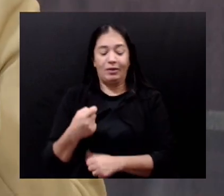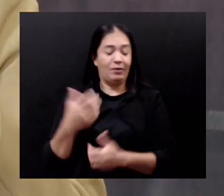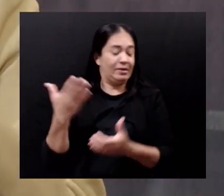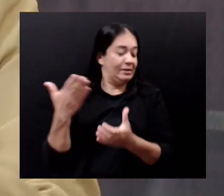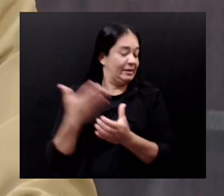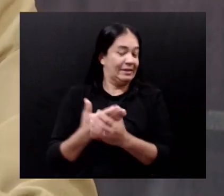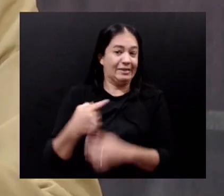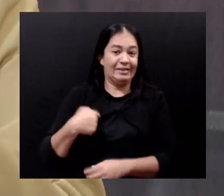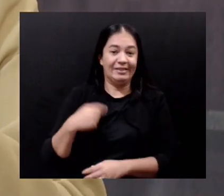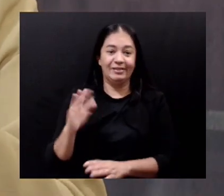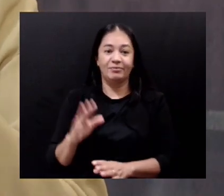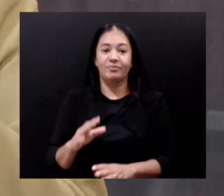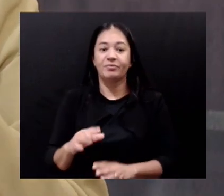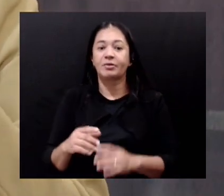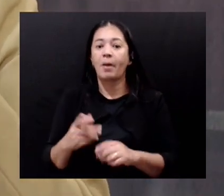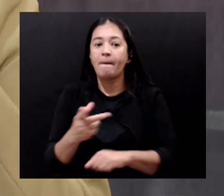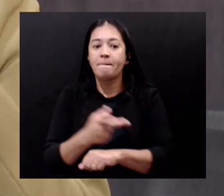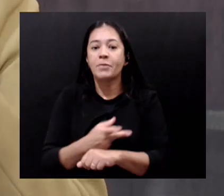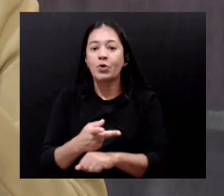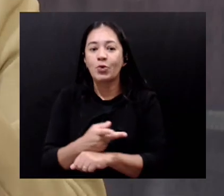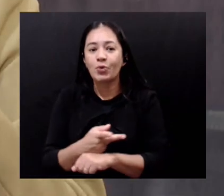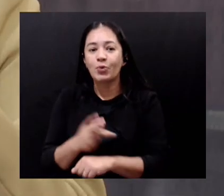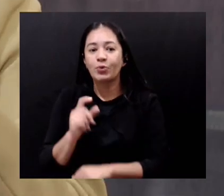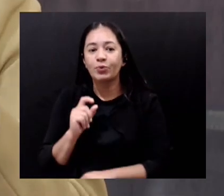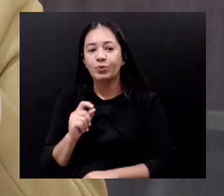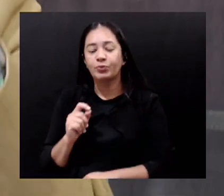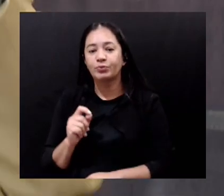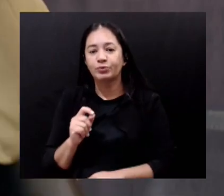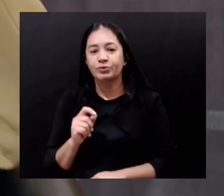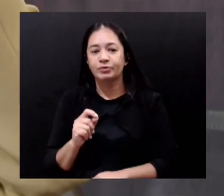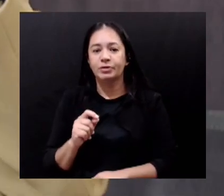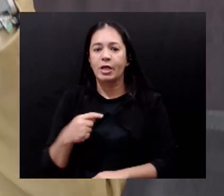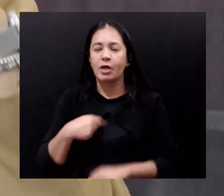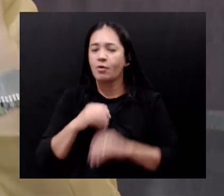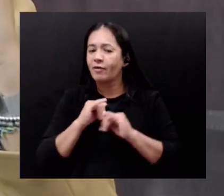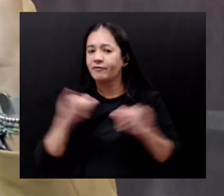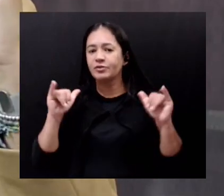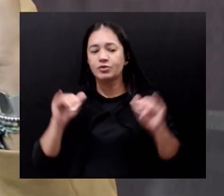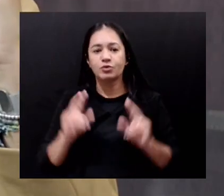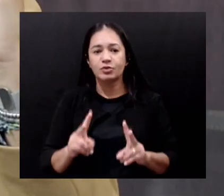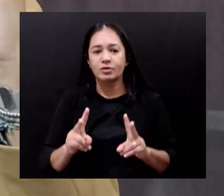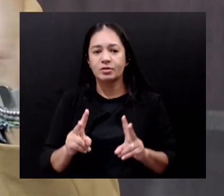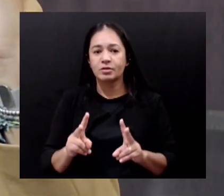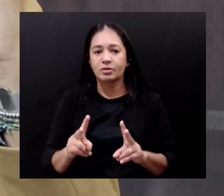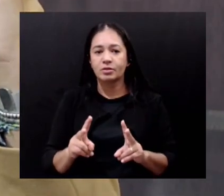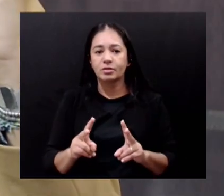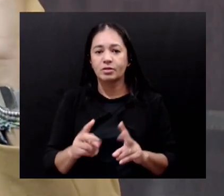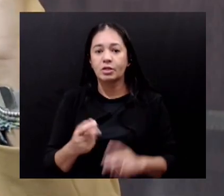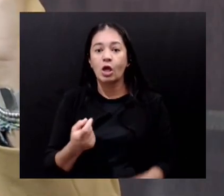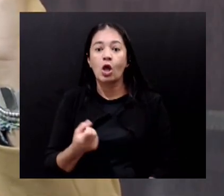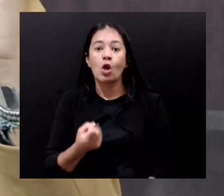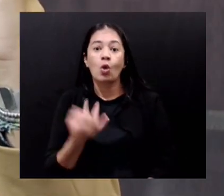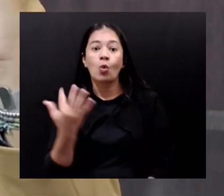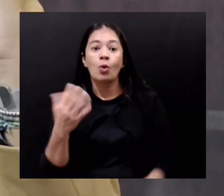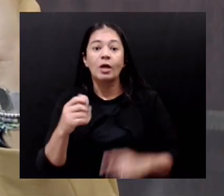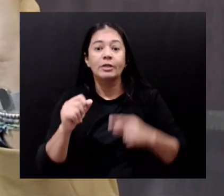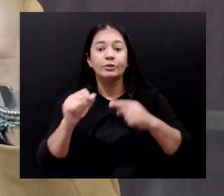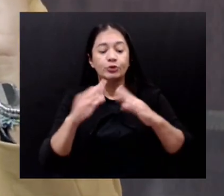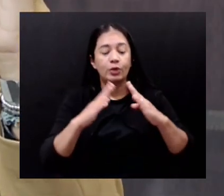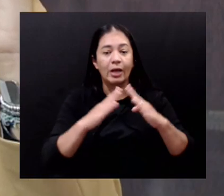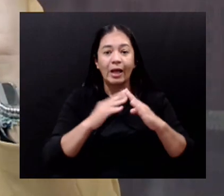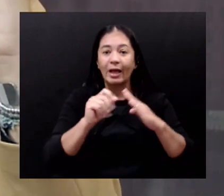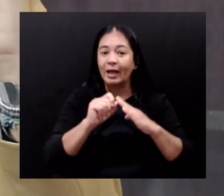Vão verificar, e eu digo isso sempre, verificam o custo da casa, Uhum. verifiquem, entrem